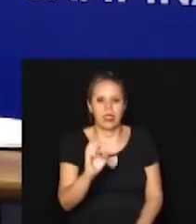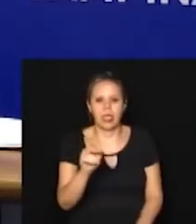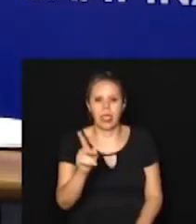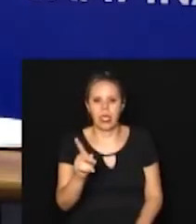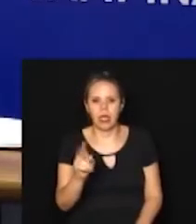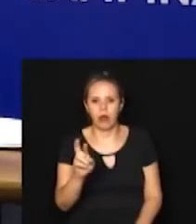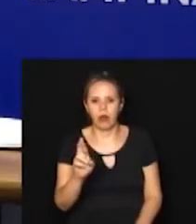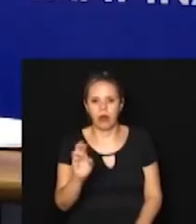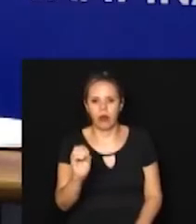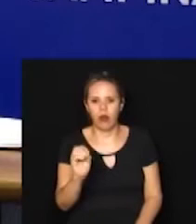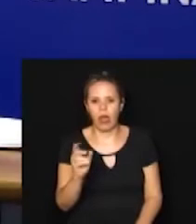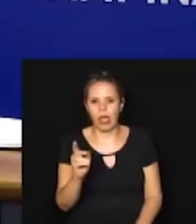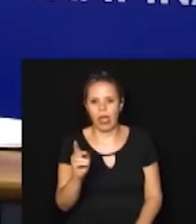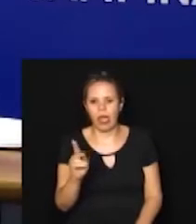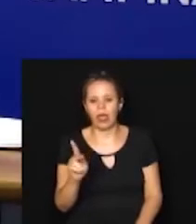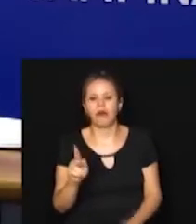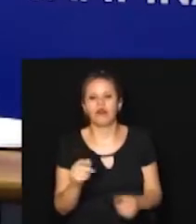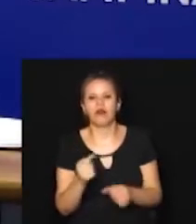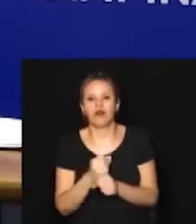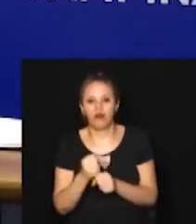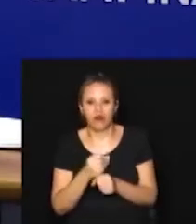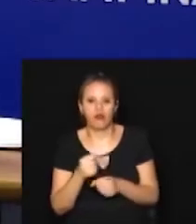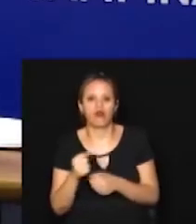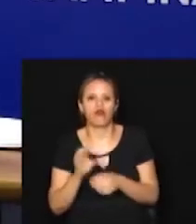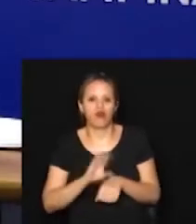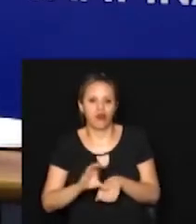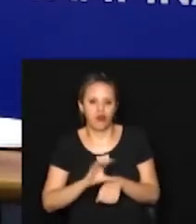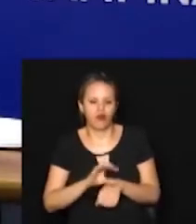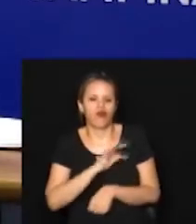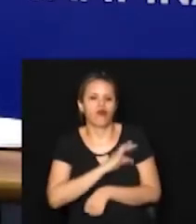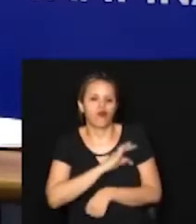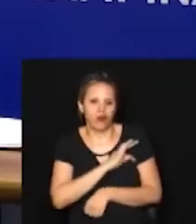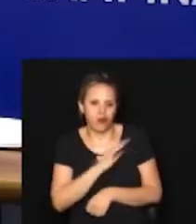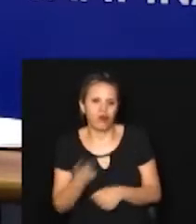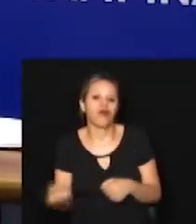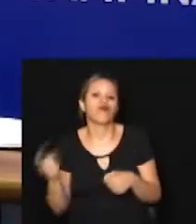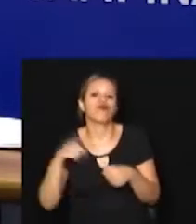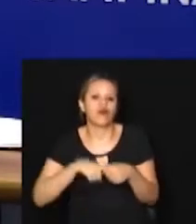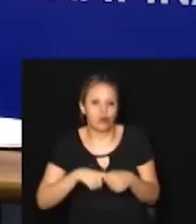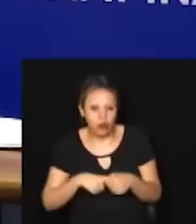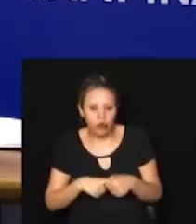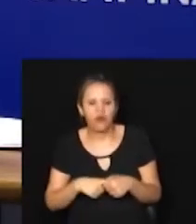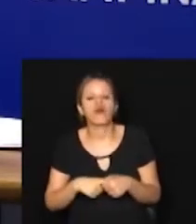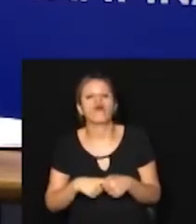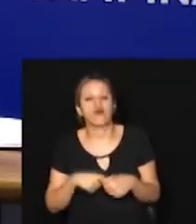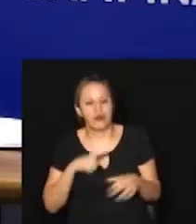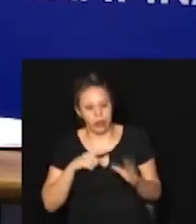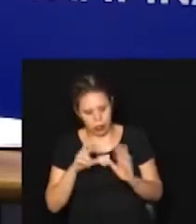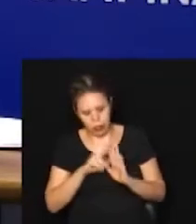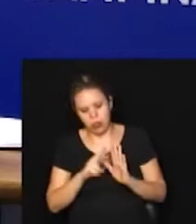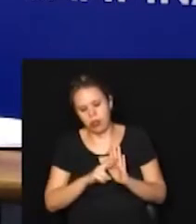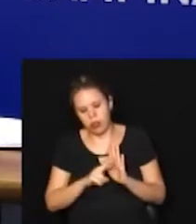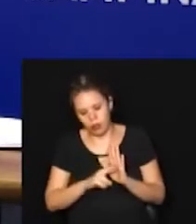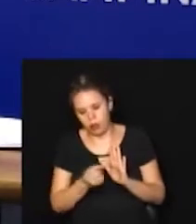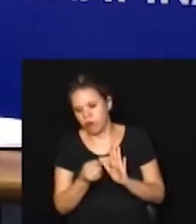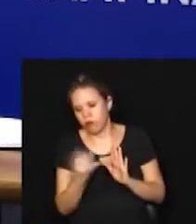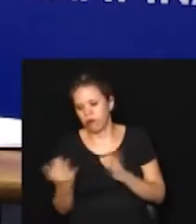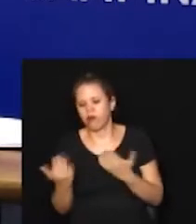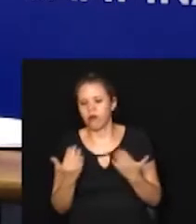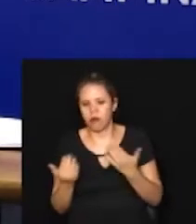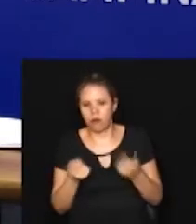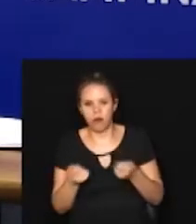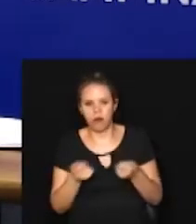Voltaremos com os últimos anos dos cursos técnicos, também com critérios, com proporção de